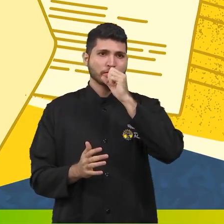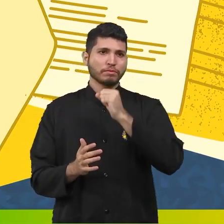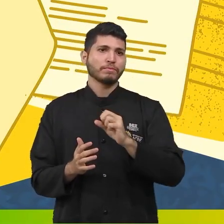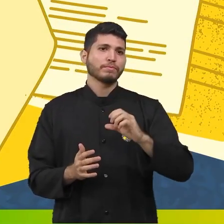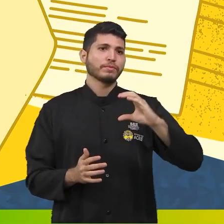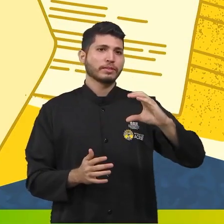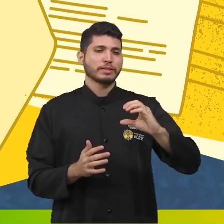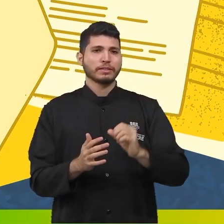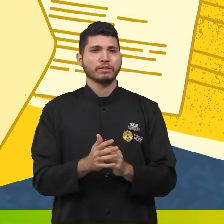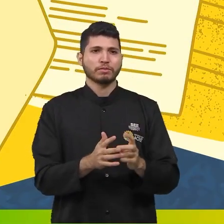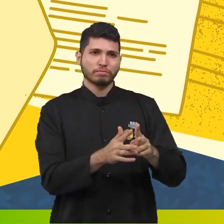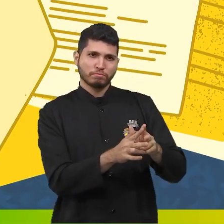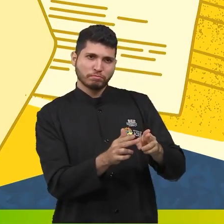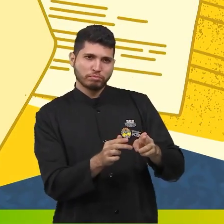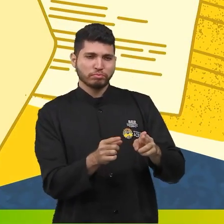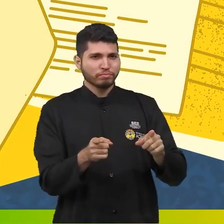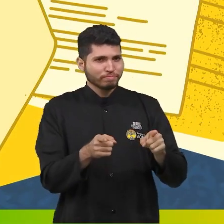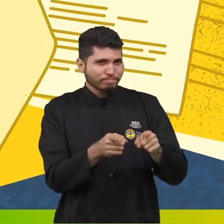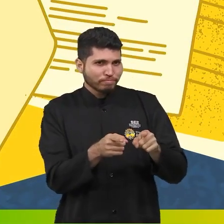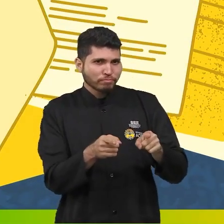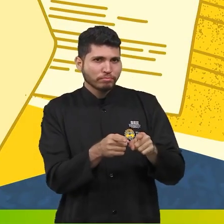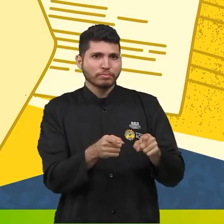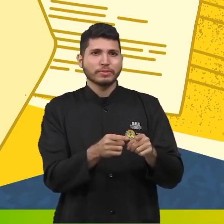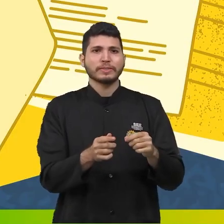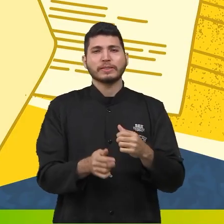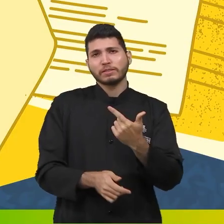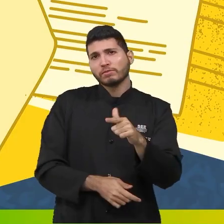sem continuidade.